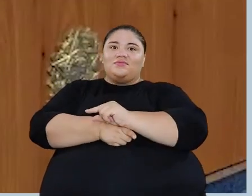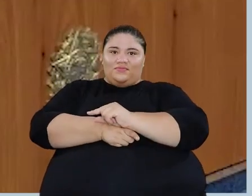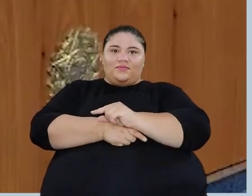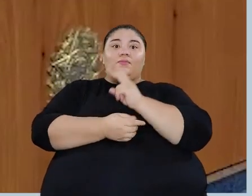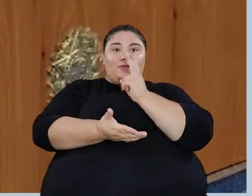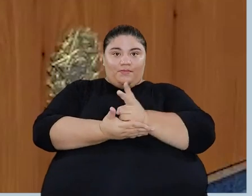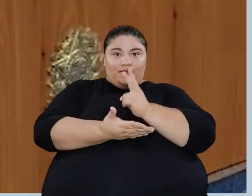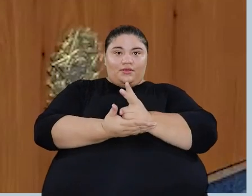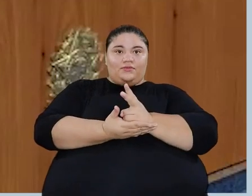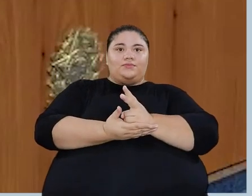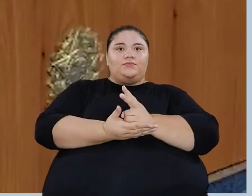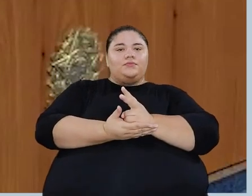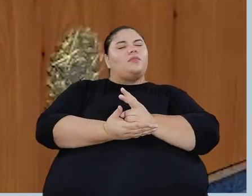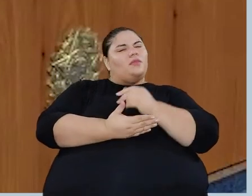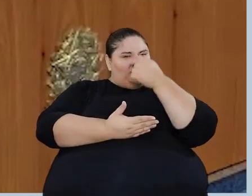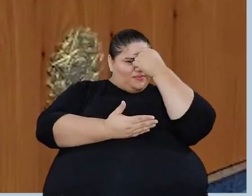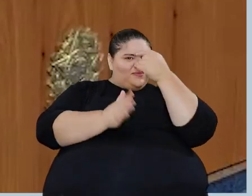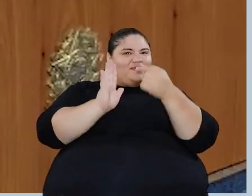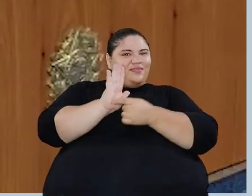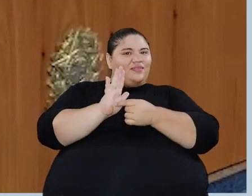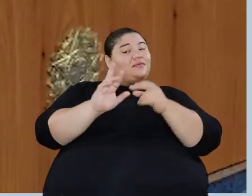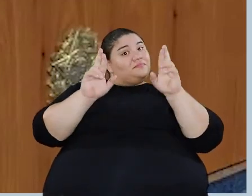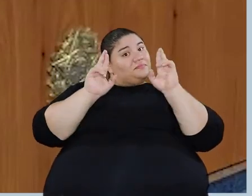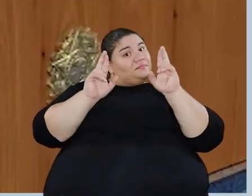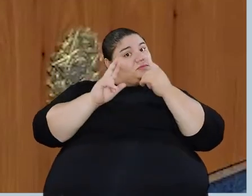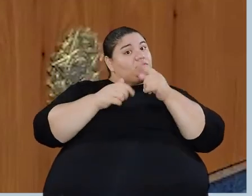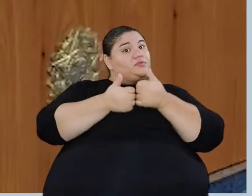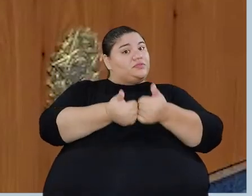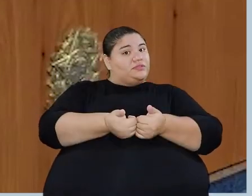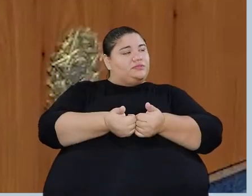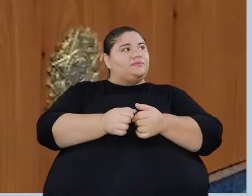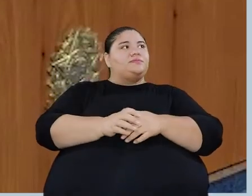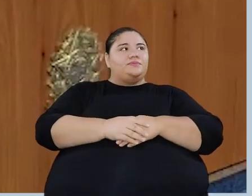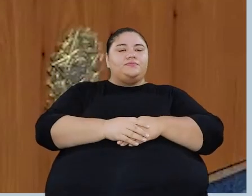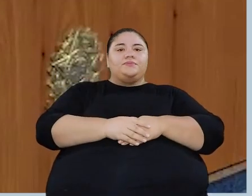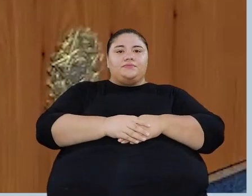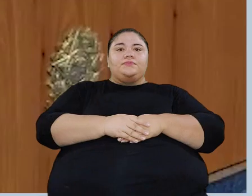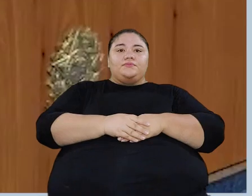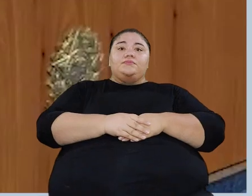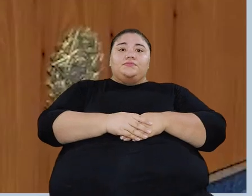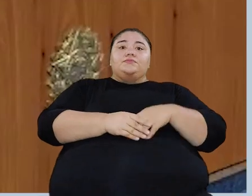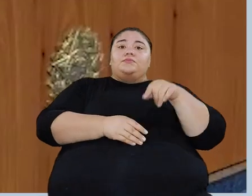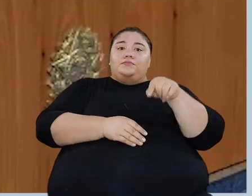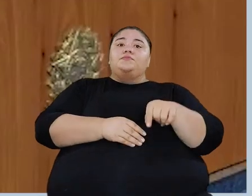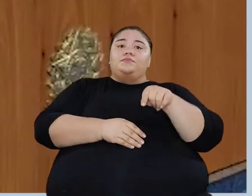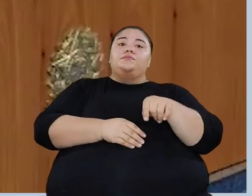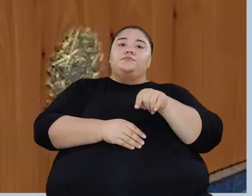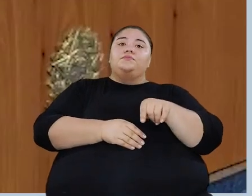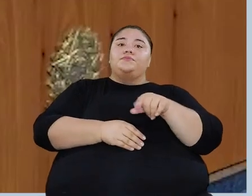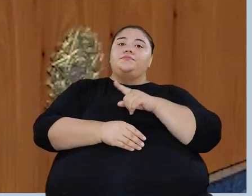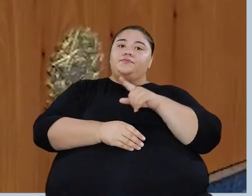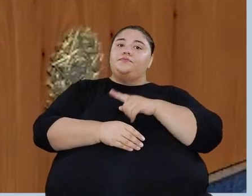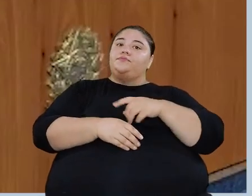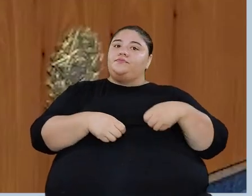operação tributária. Espero que a inteligência artificial siga firme, né? Porque ela vai ser... Quer dizer, isso tem um